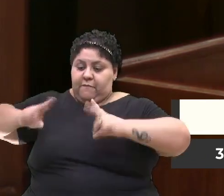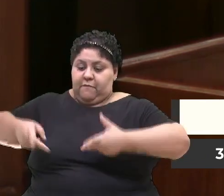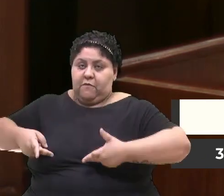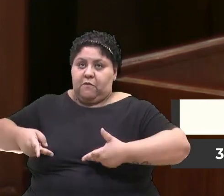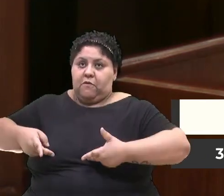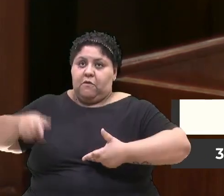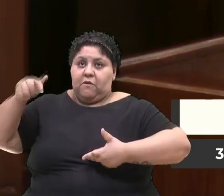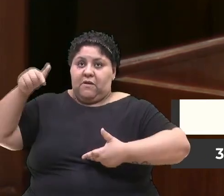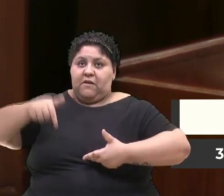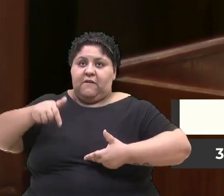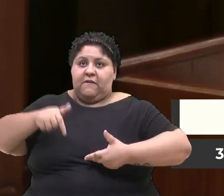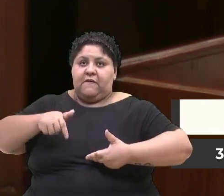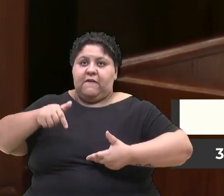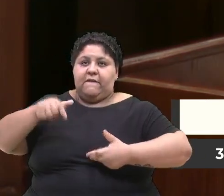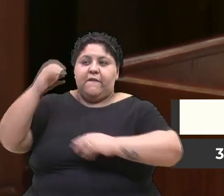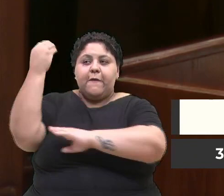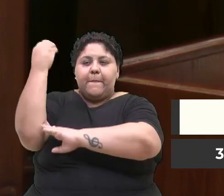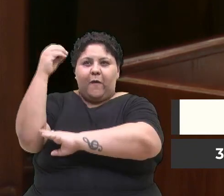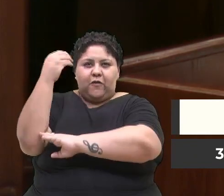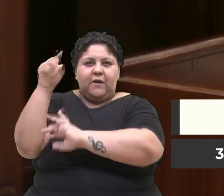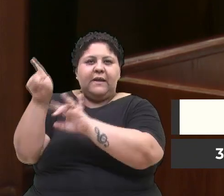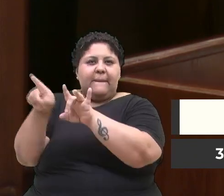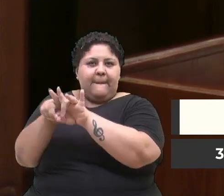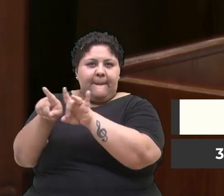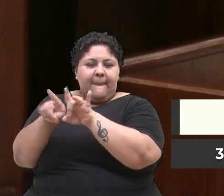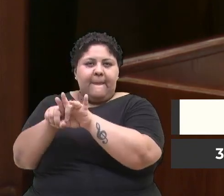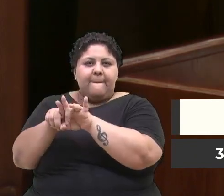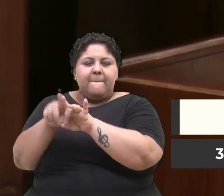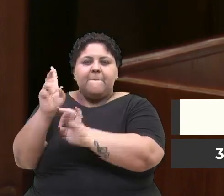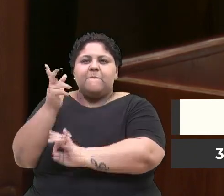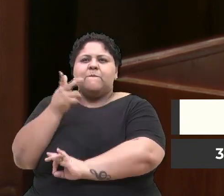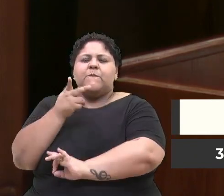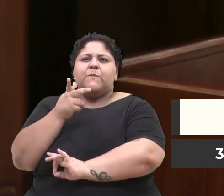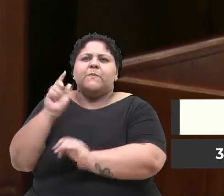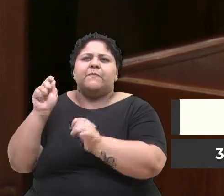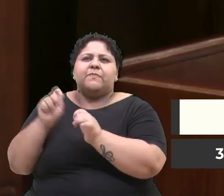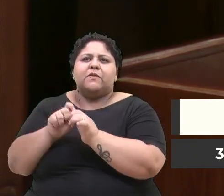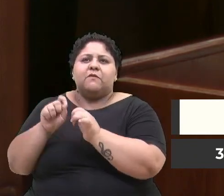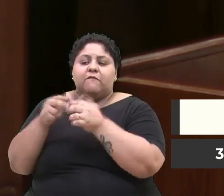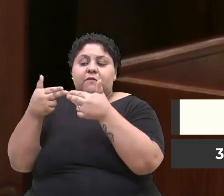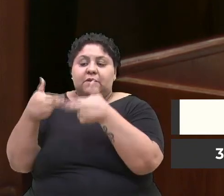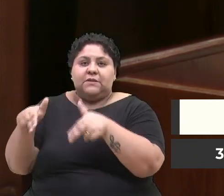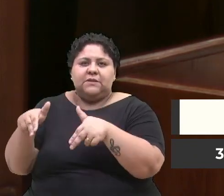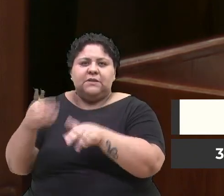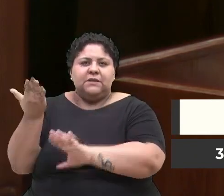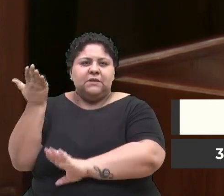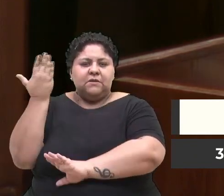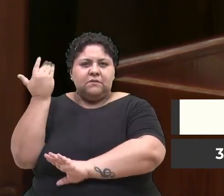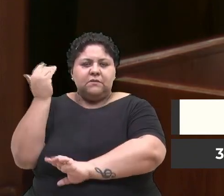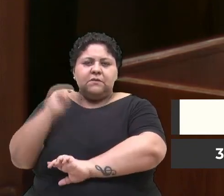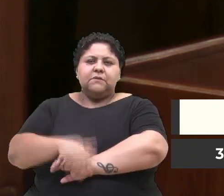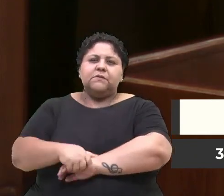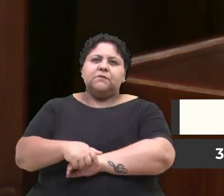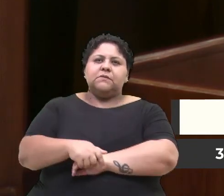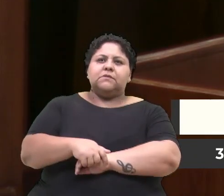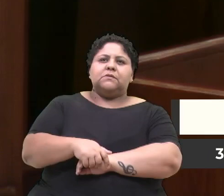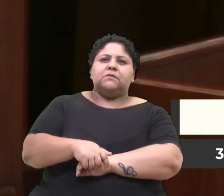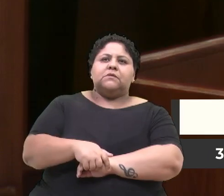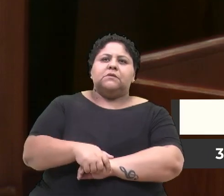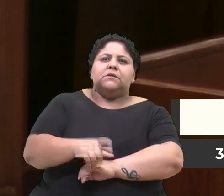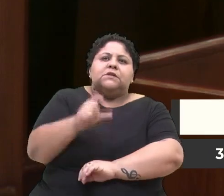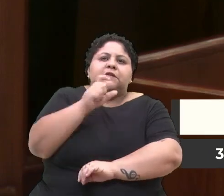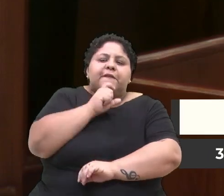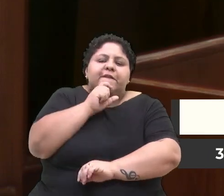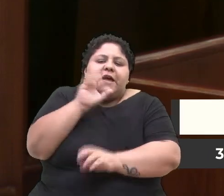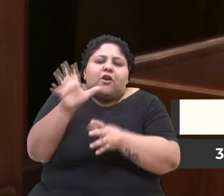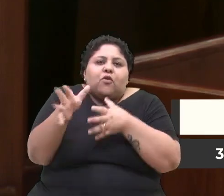em Porto Alegre, reivindicando, ele fez o lançamento à época do Inverno